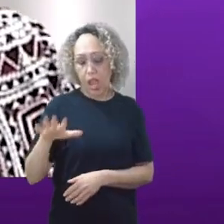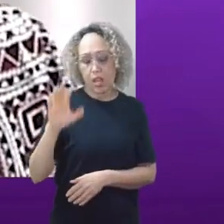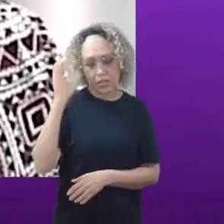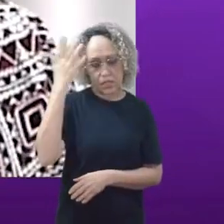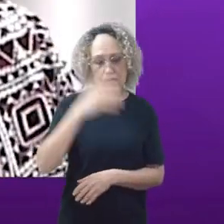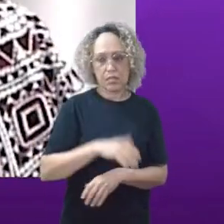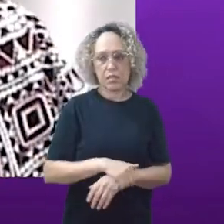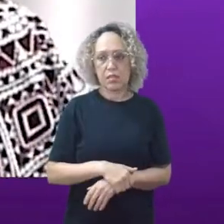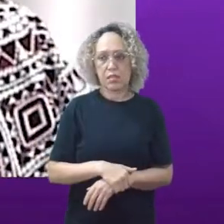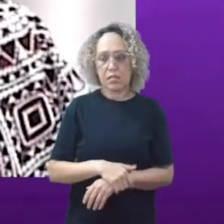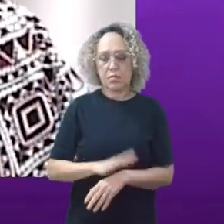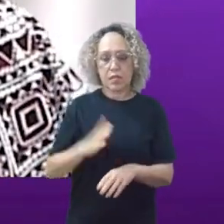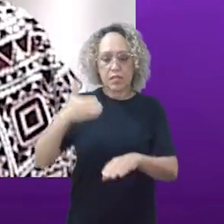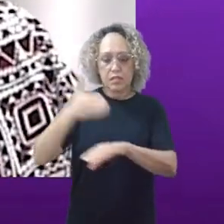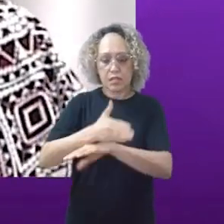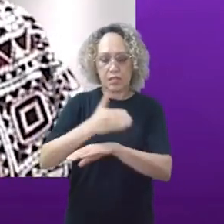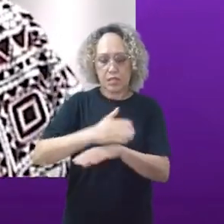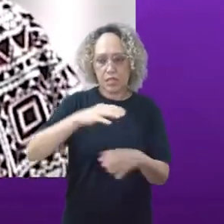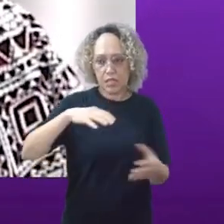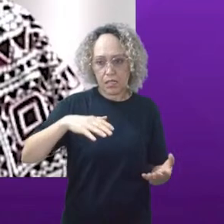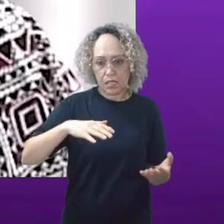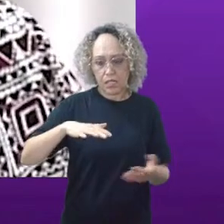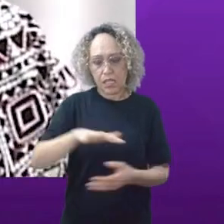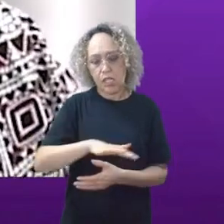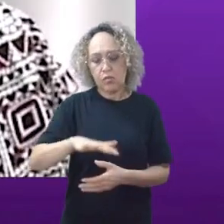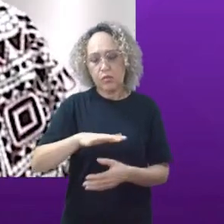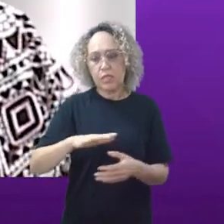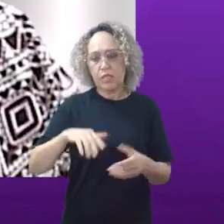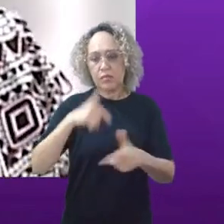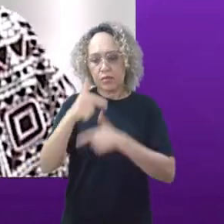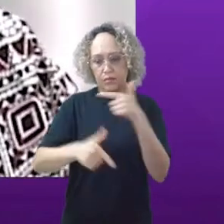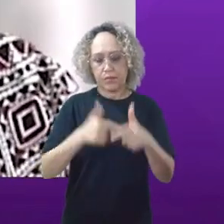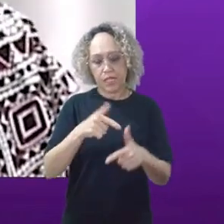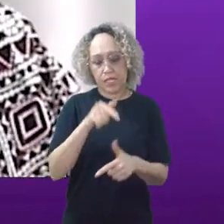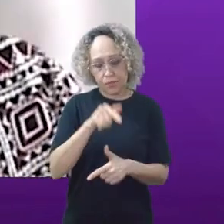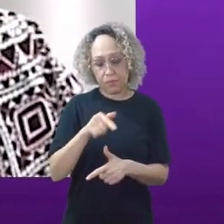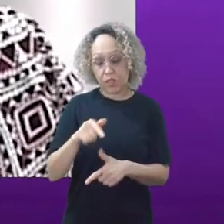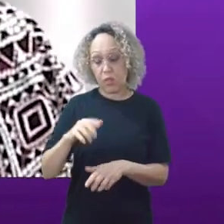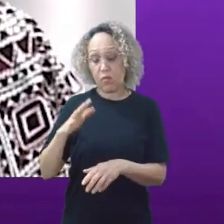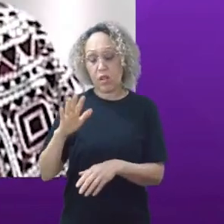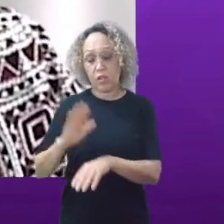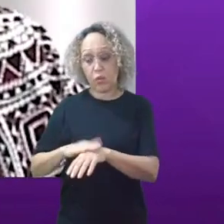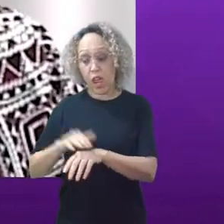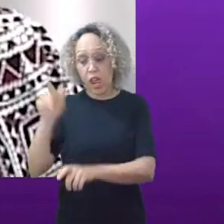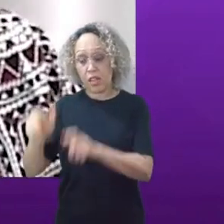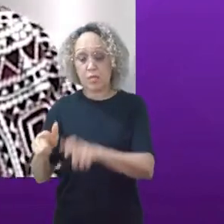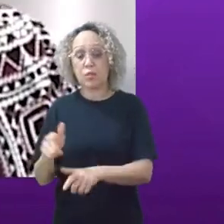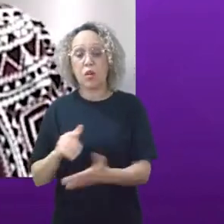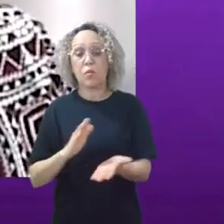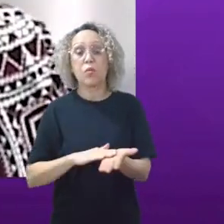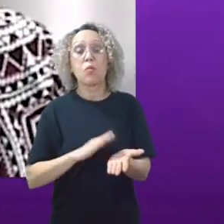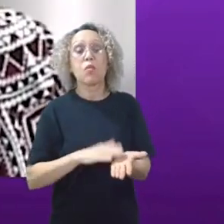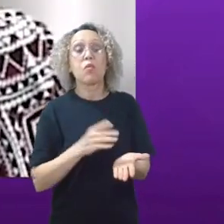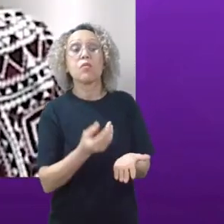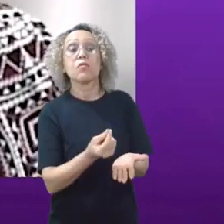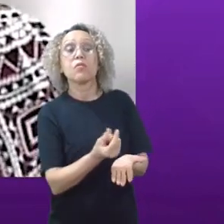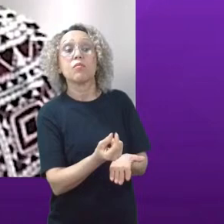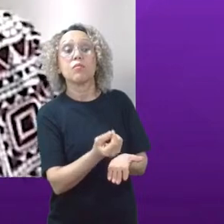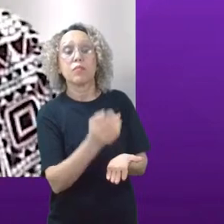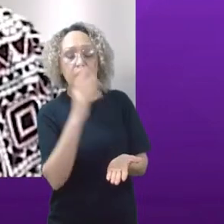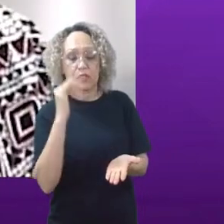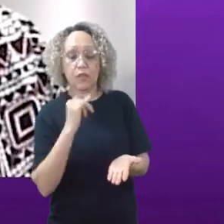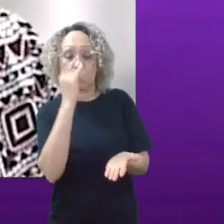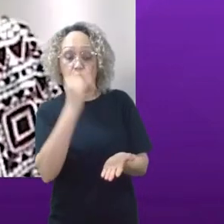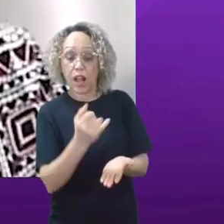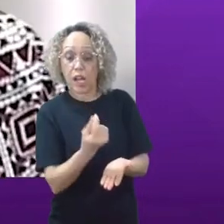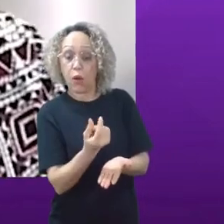trabalho que as ajude a ter mais renda, que é o principal objetivo de quem está no mundo do trabalho.